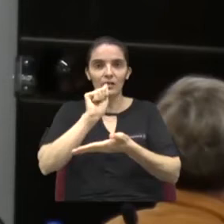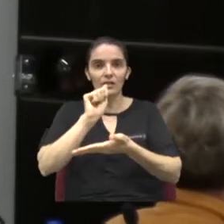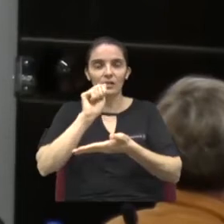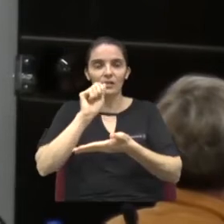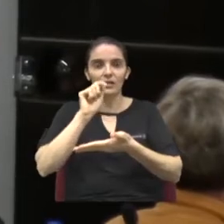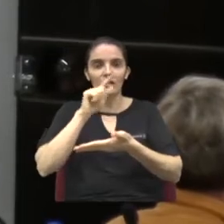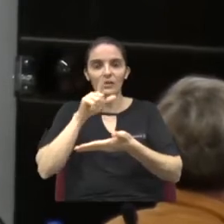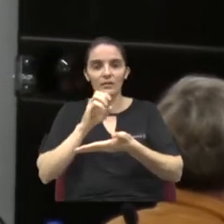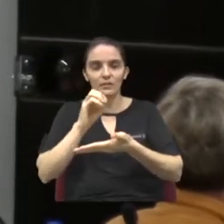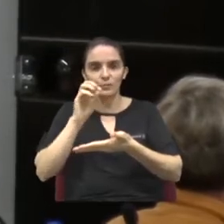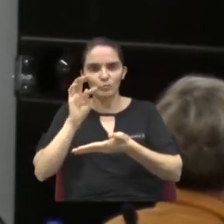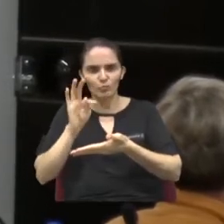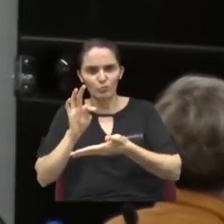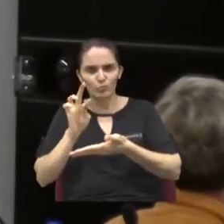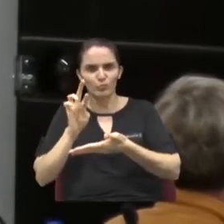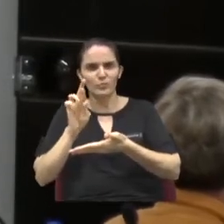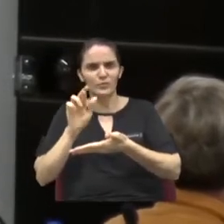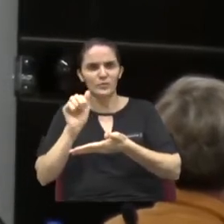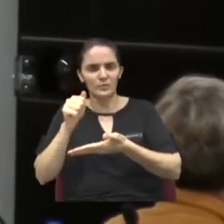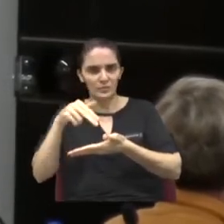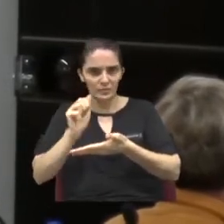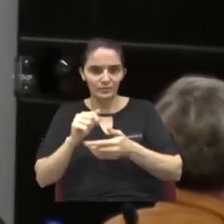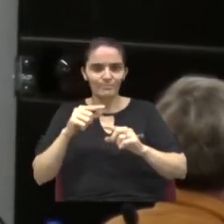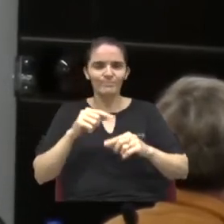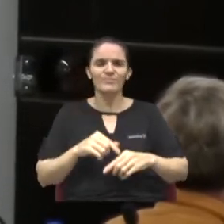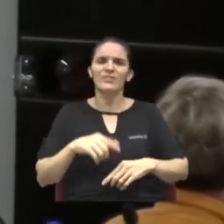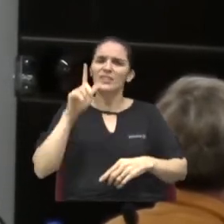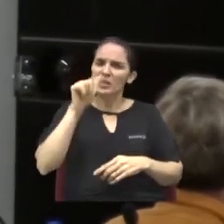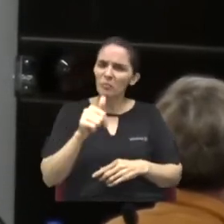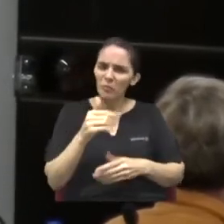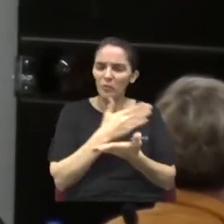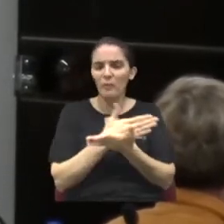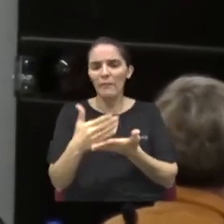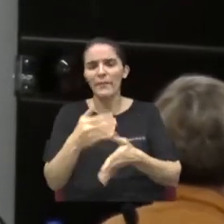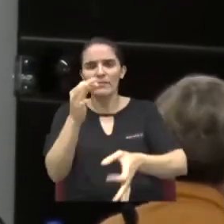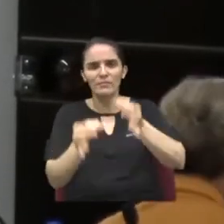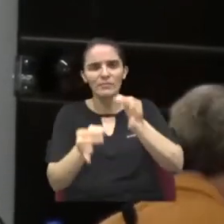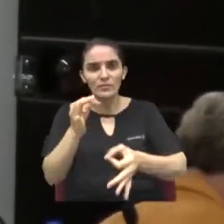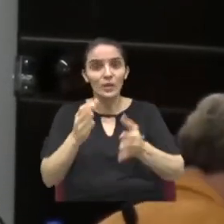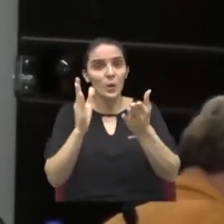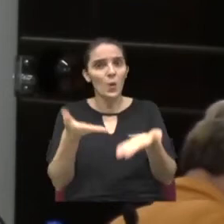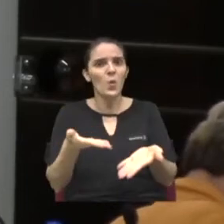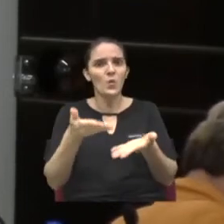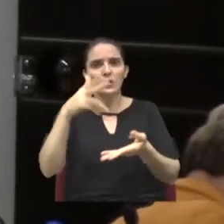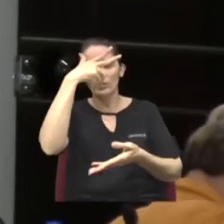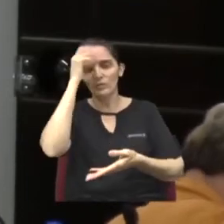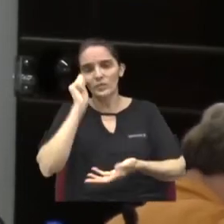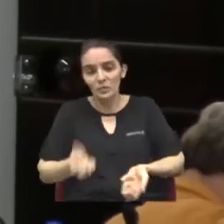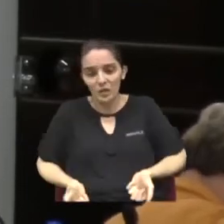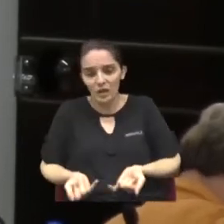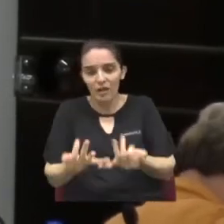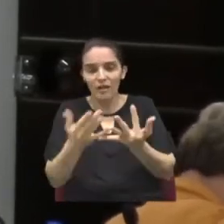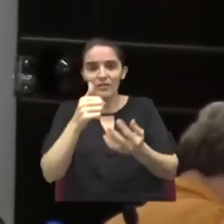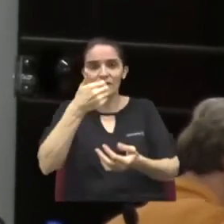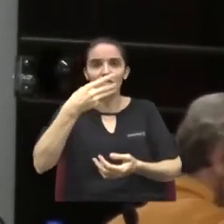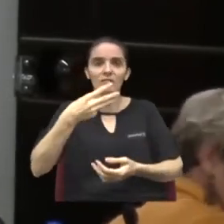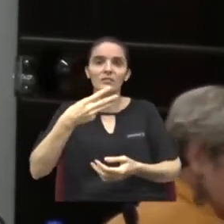fala, não, é esse que o médico prescreveu, entra na justiça, e a prefeitura hoje gasta 13 milhões